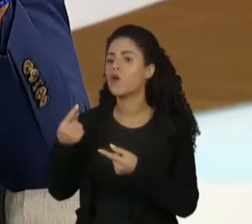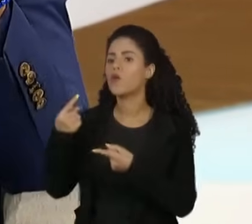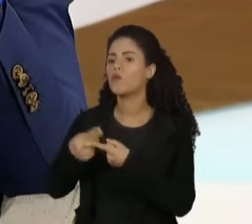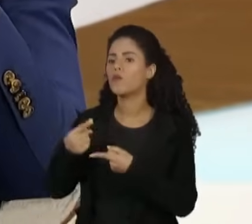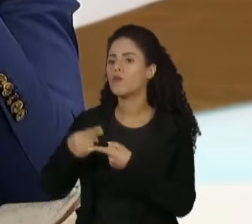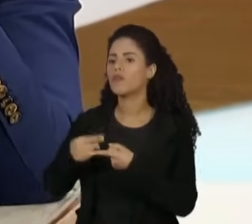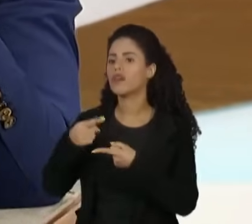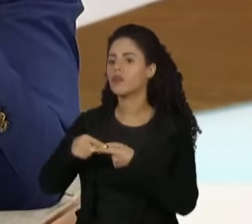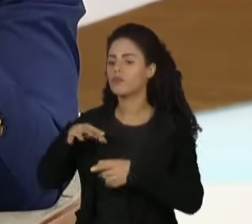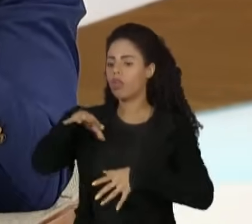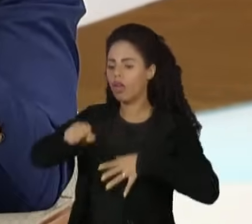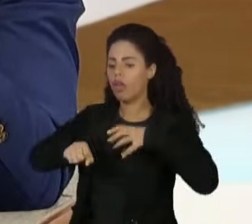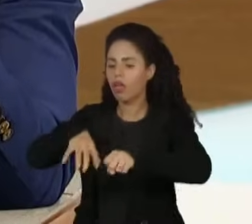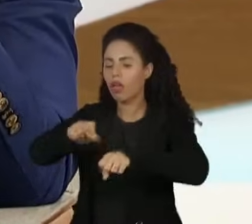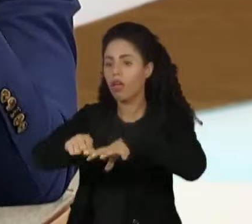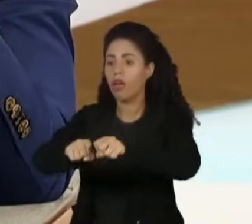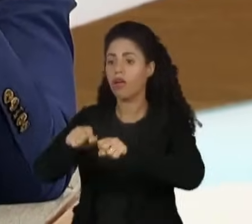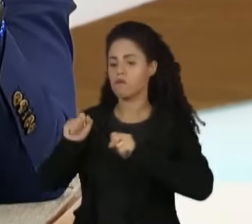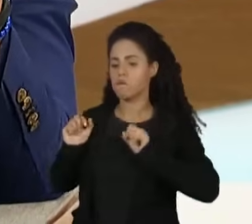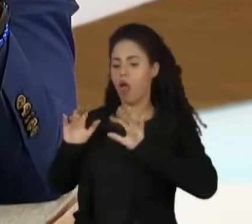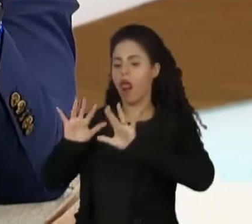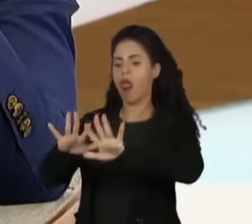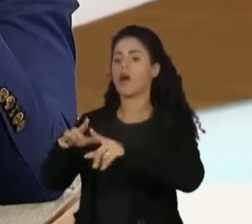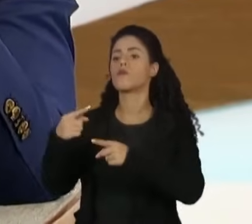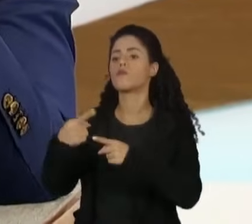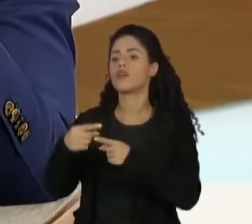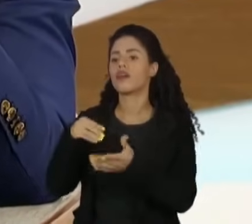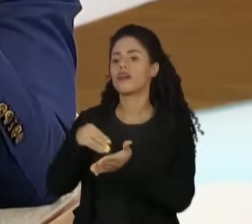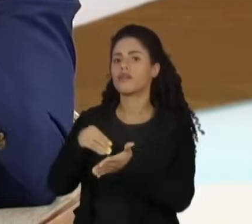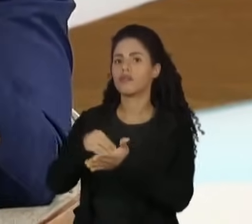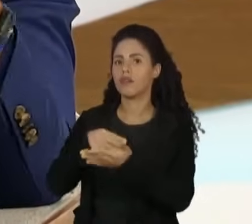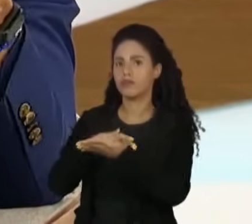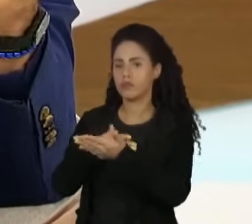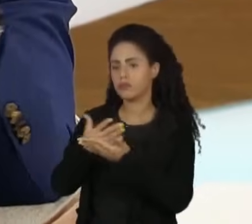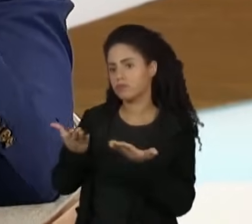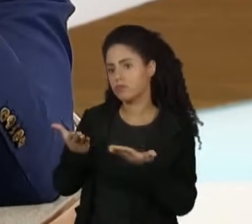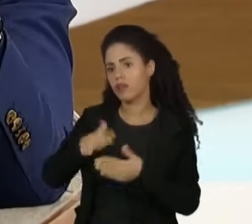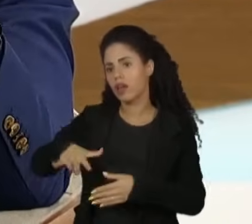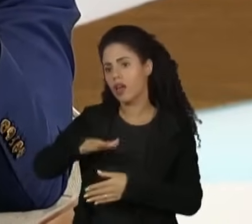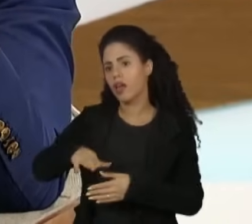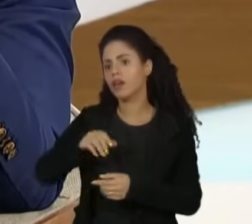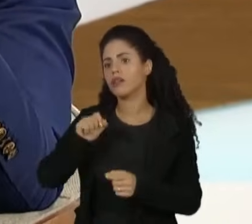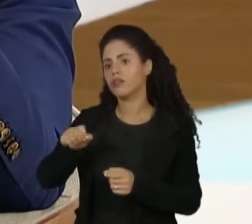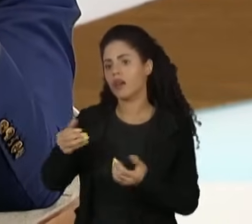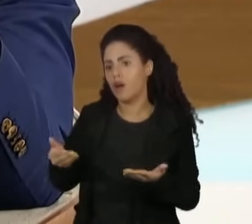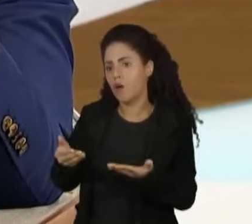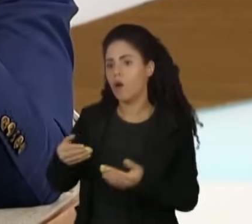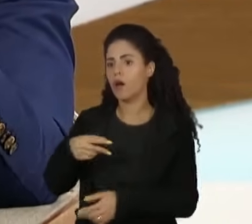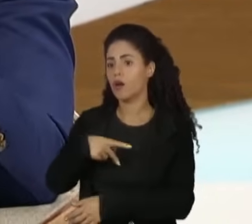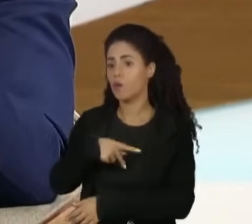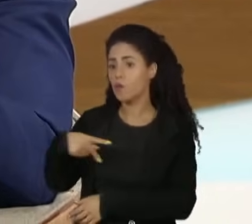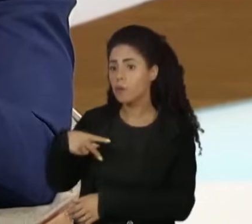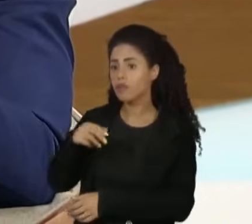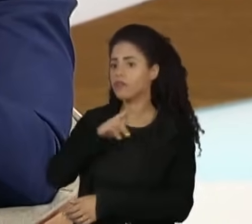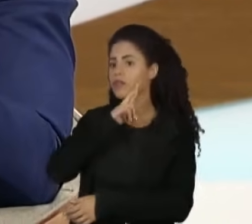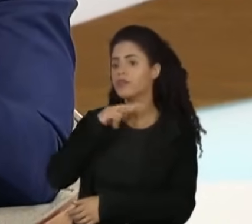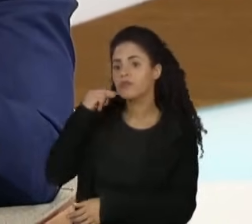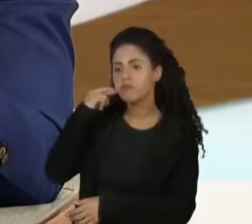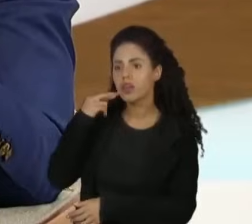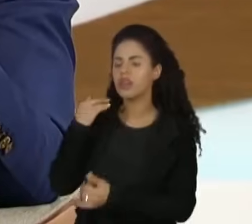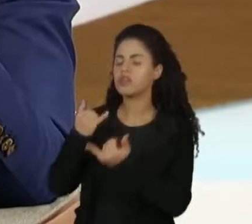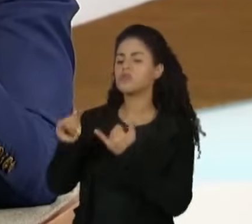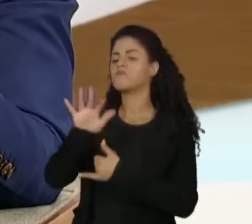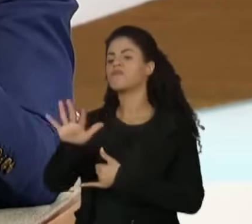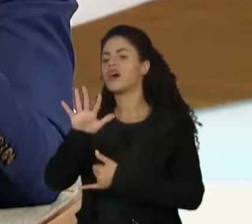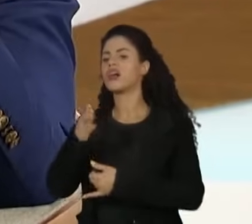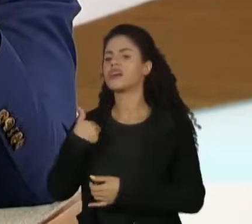tem invasão em São Paulo? Tem invasão em São Paulo por falta de competência do Bananinha. O Bananinha, para quem não sabe, é o prefeito atual. É alguém que tem perfil de vereador,